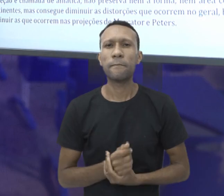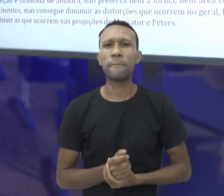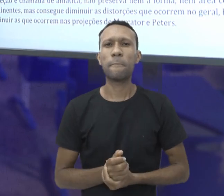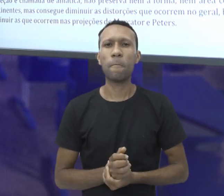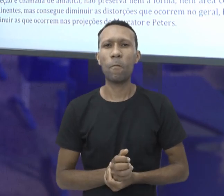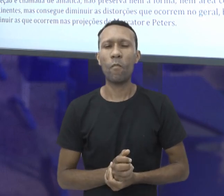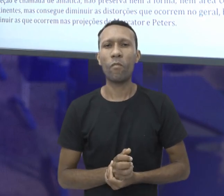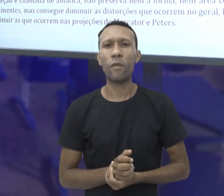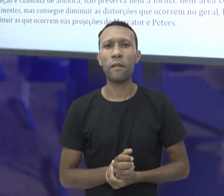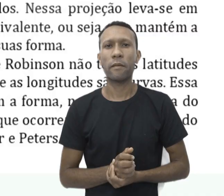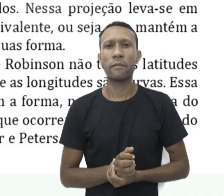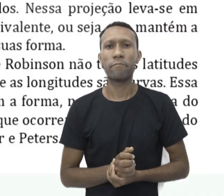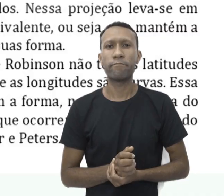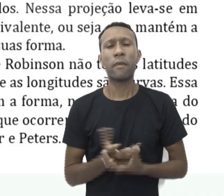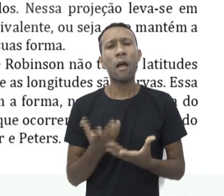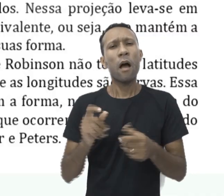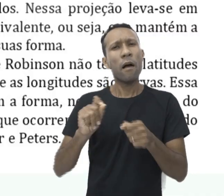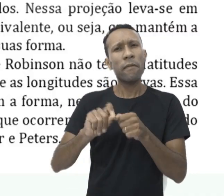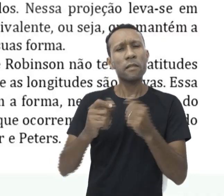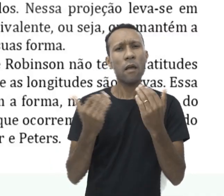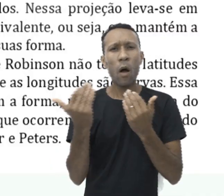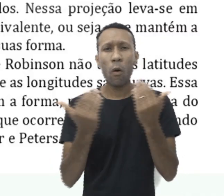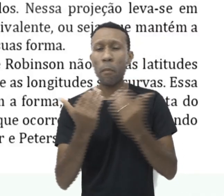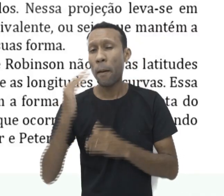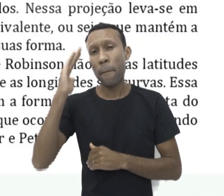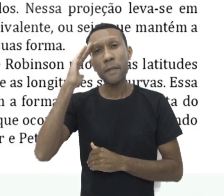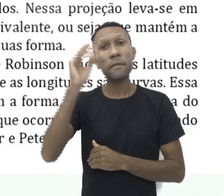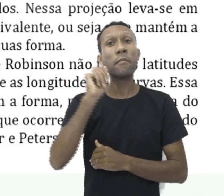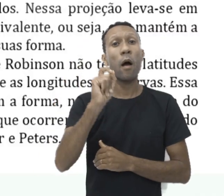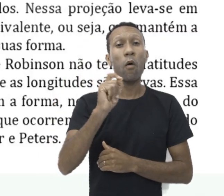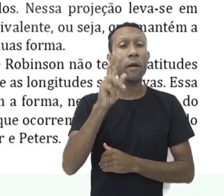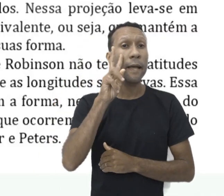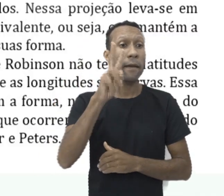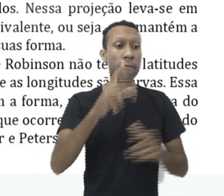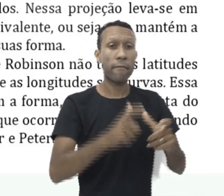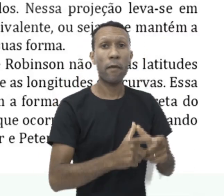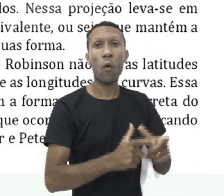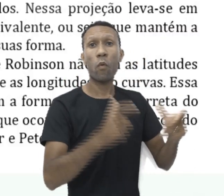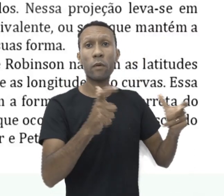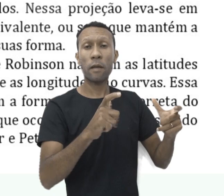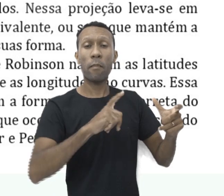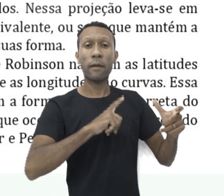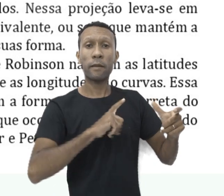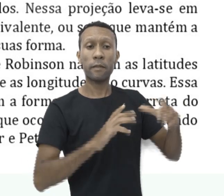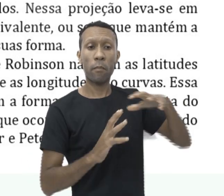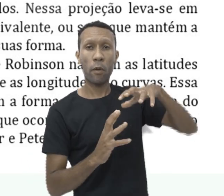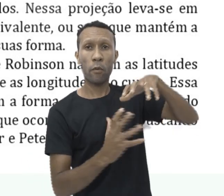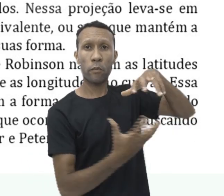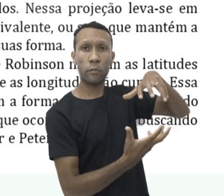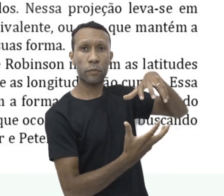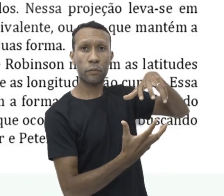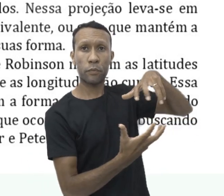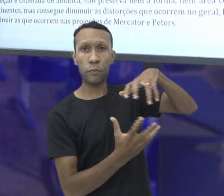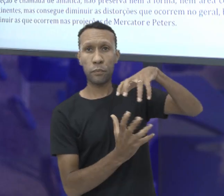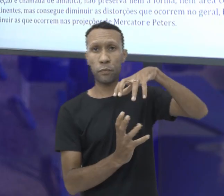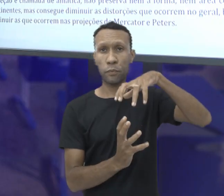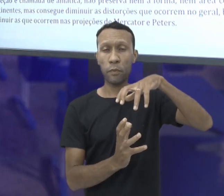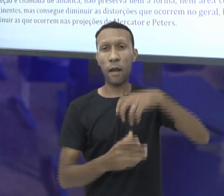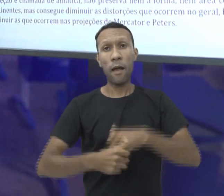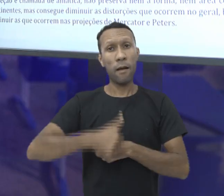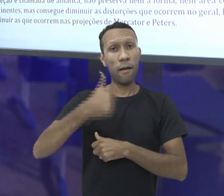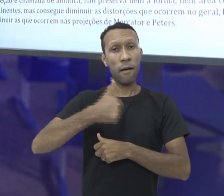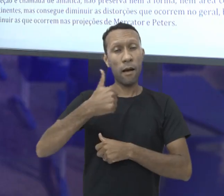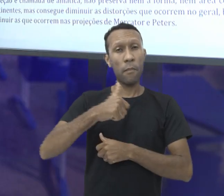Vamos ver aqui, compare. Para fazer essa comparação é fundamental olhar o tamanho dos continentes e a posição deles nos planisférios. A